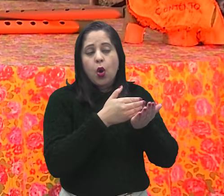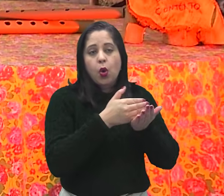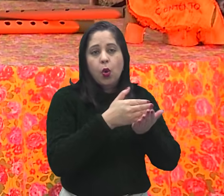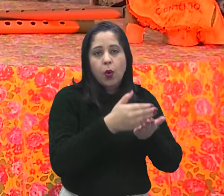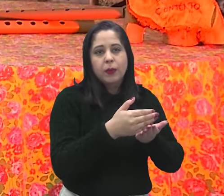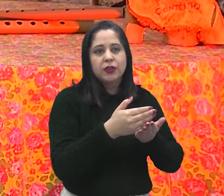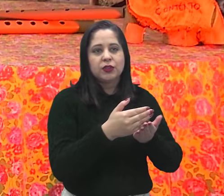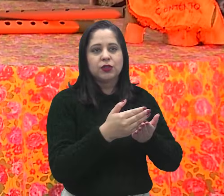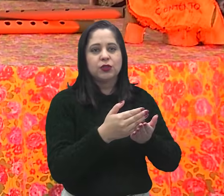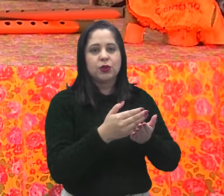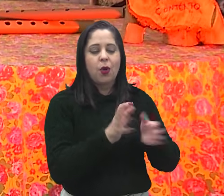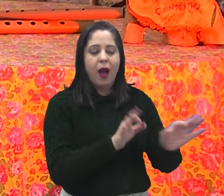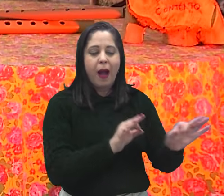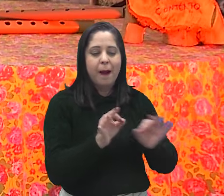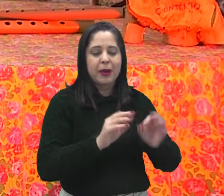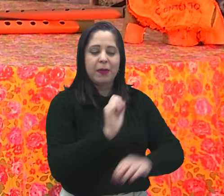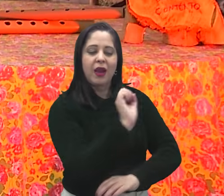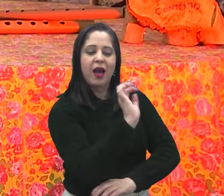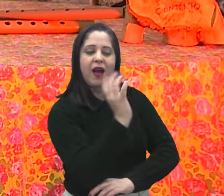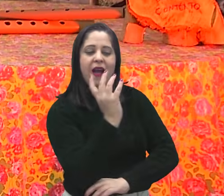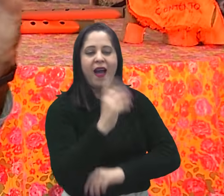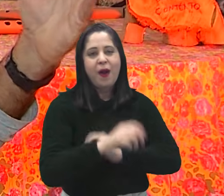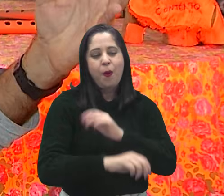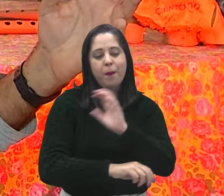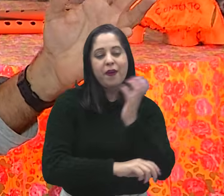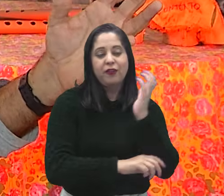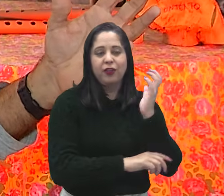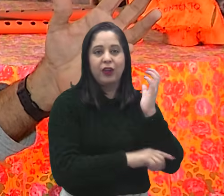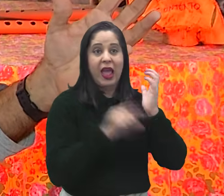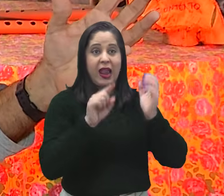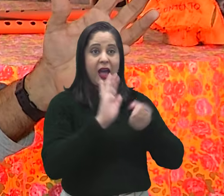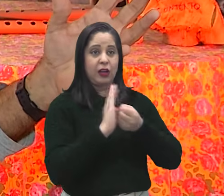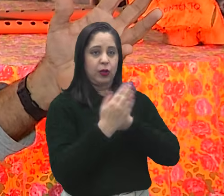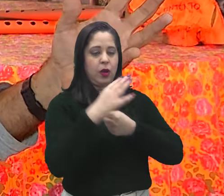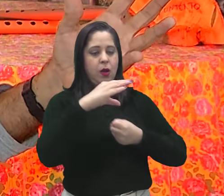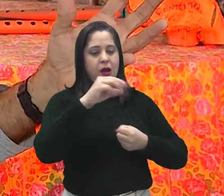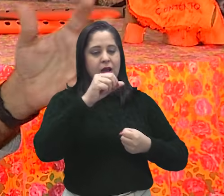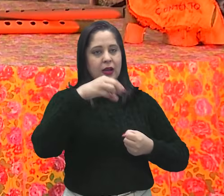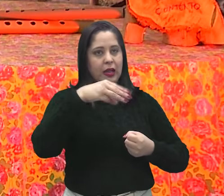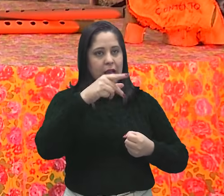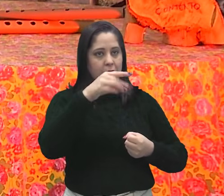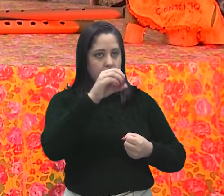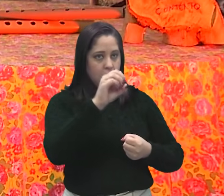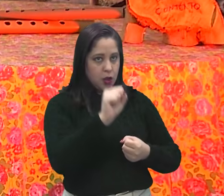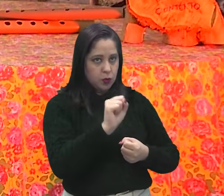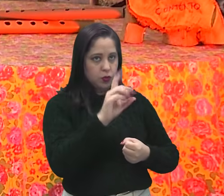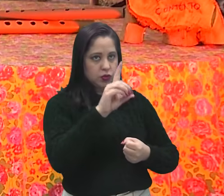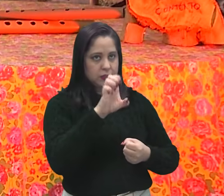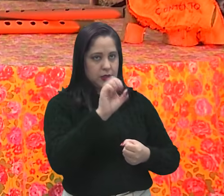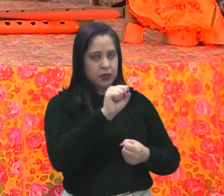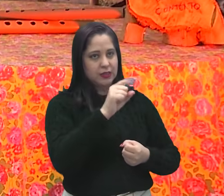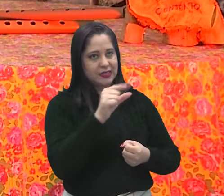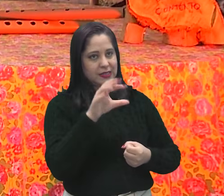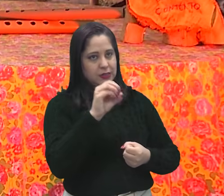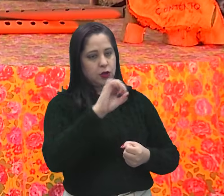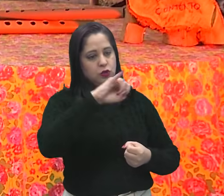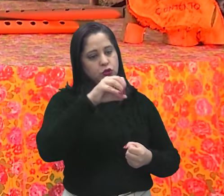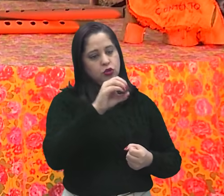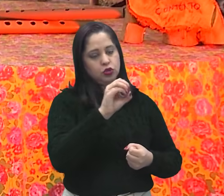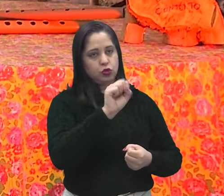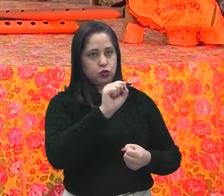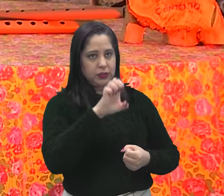campus de São José, que depois futuramente se tornou, né, um NEA, que é um núcleo de educação ambiental.